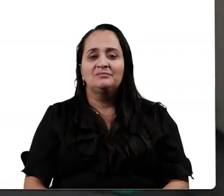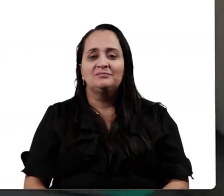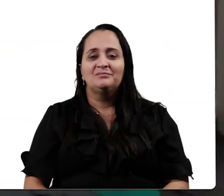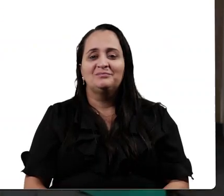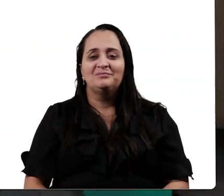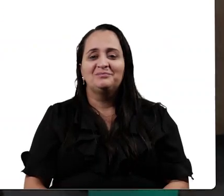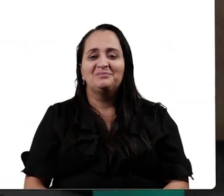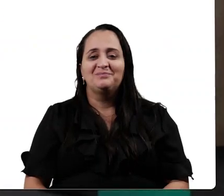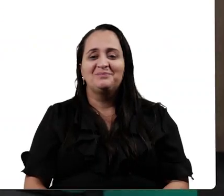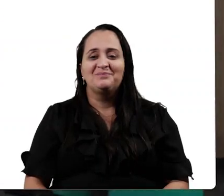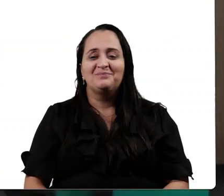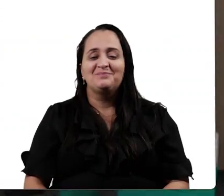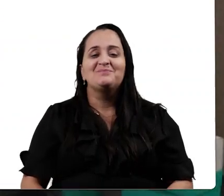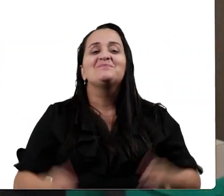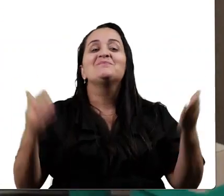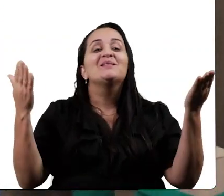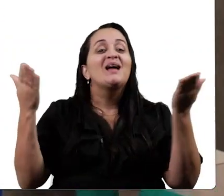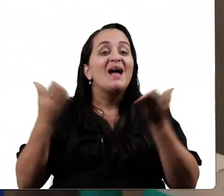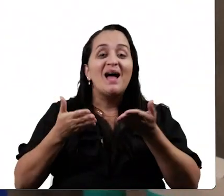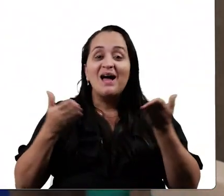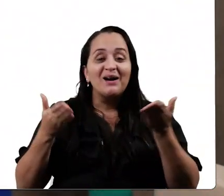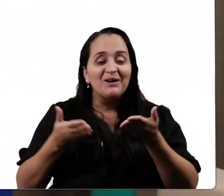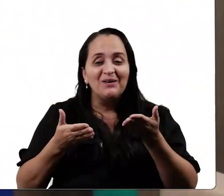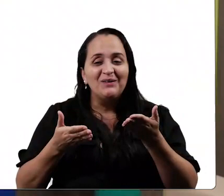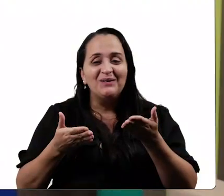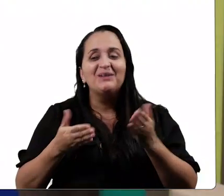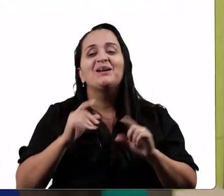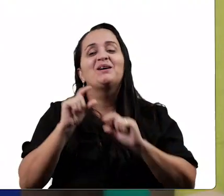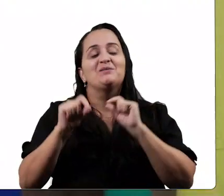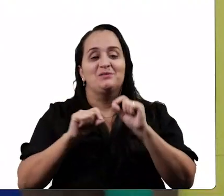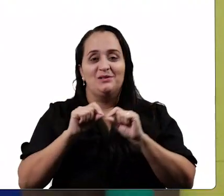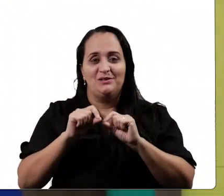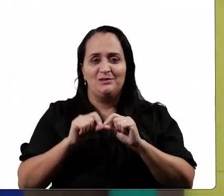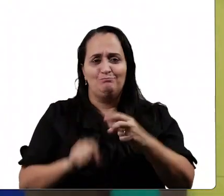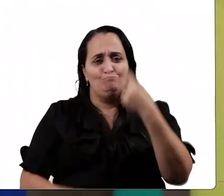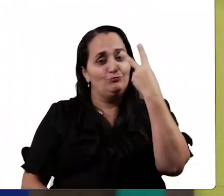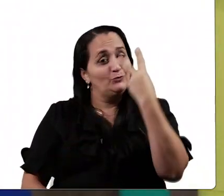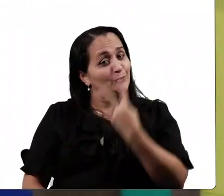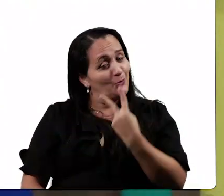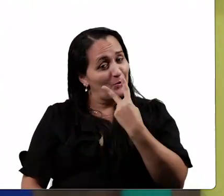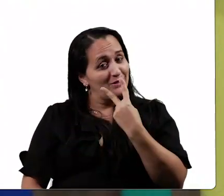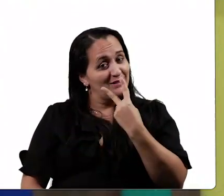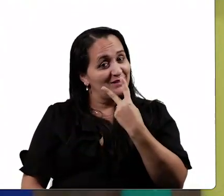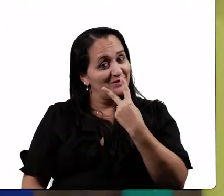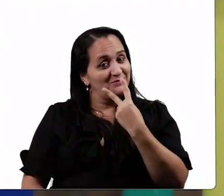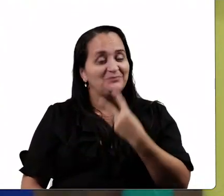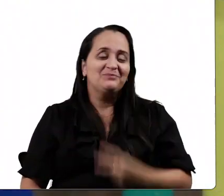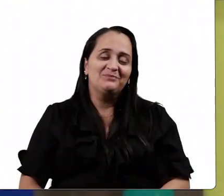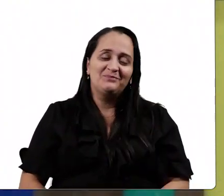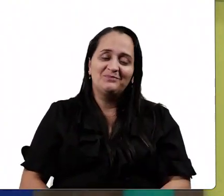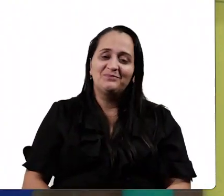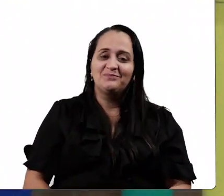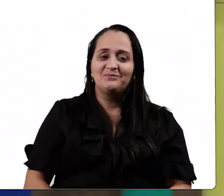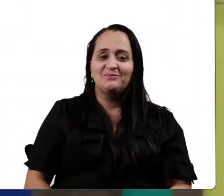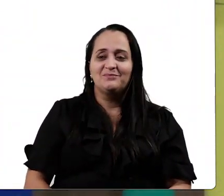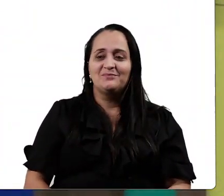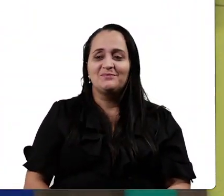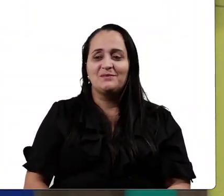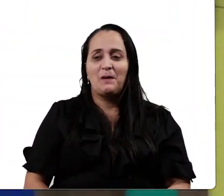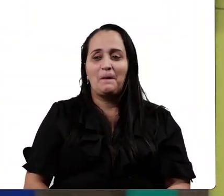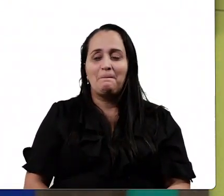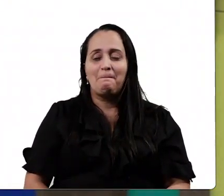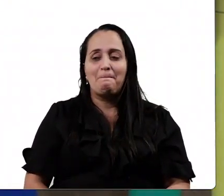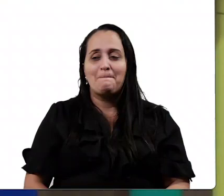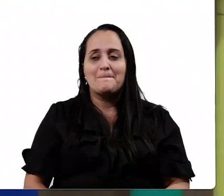lá Eita nessa nossa última rodada a pro Derrubou dois boliches